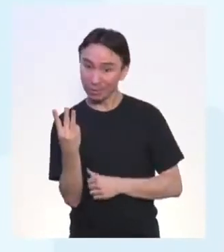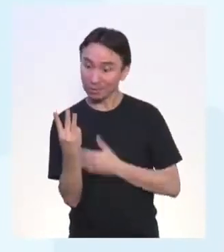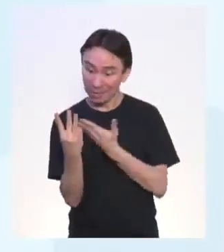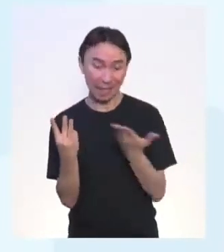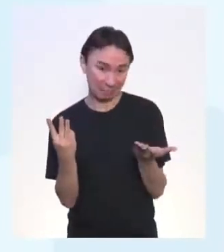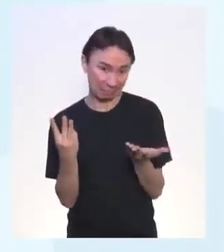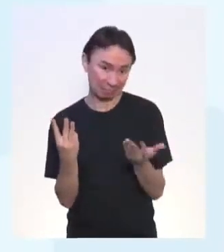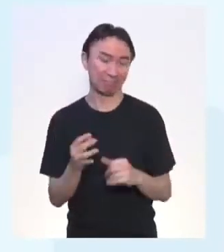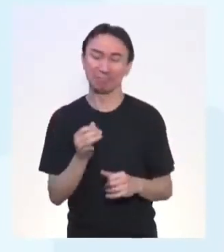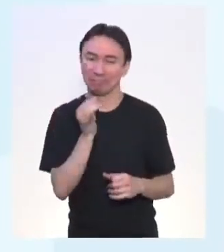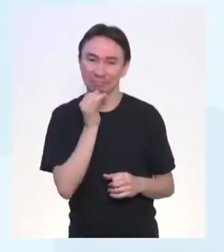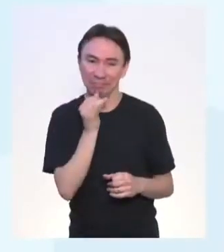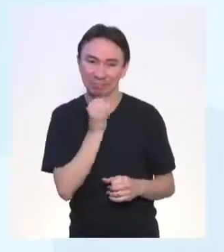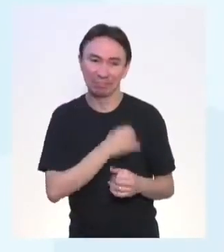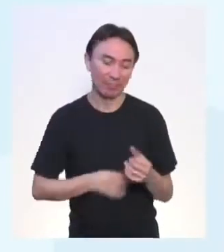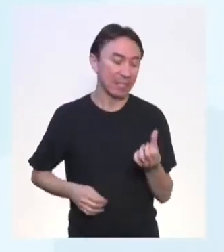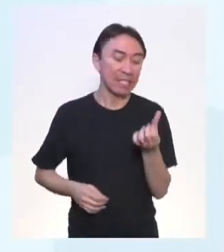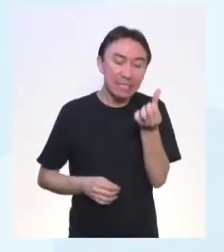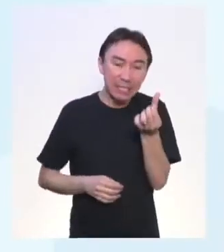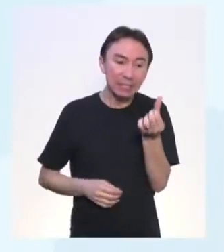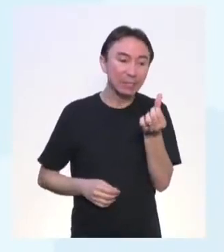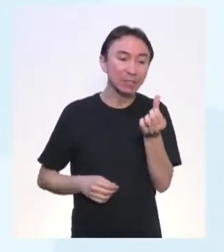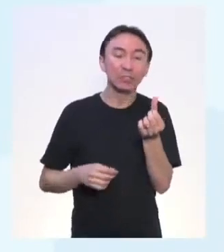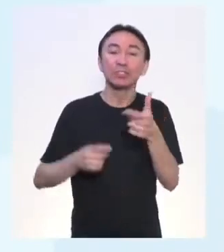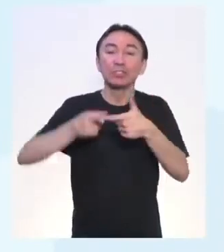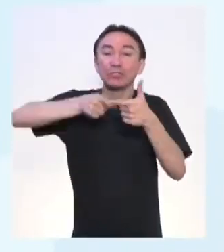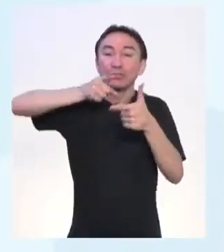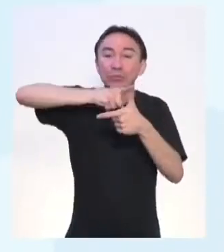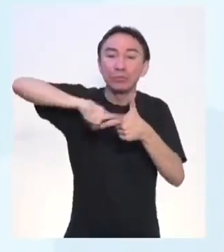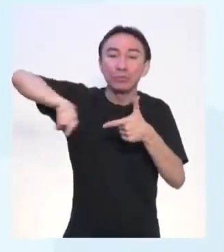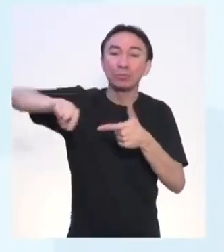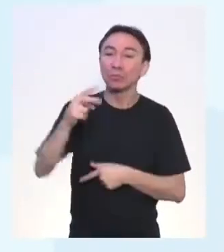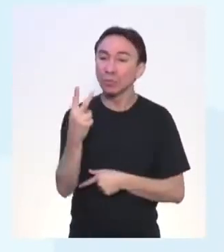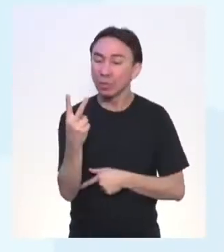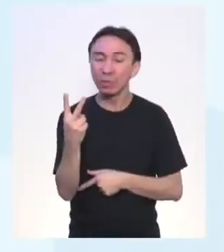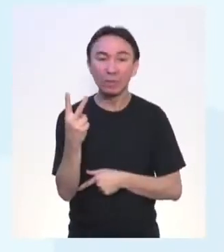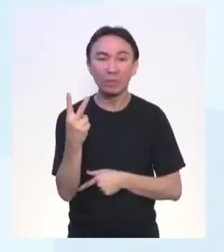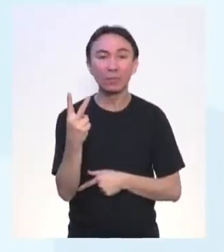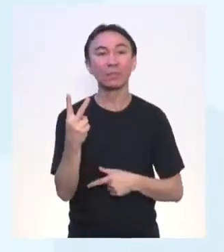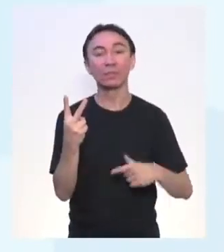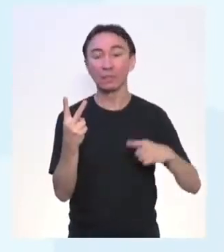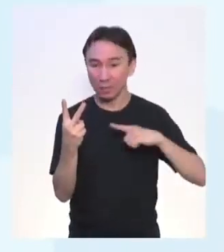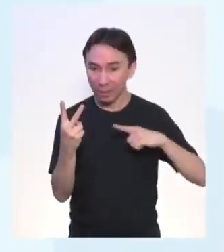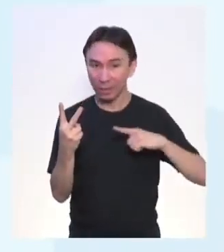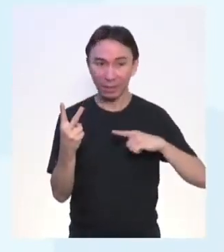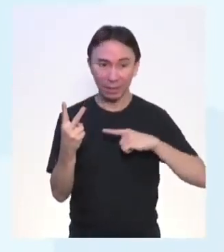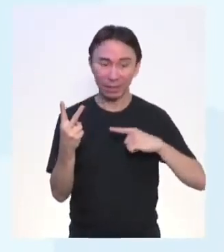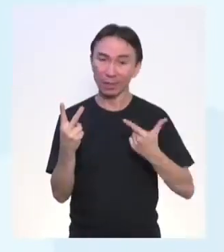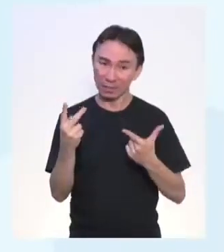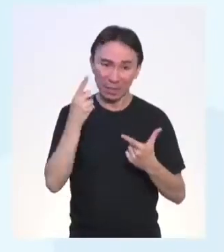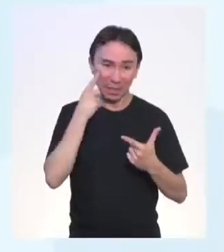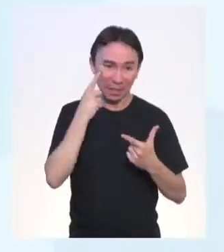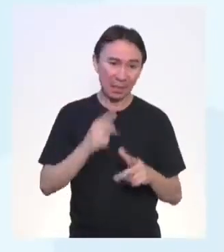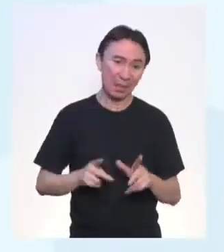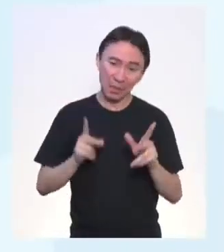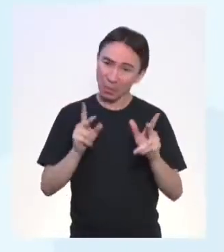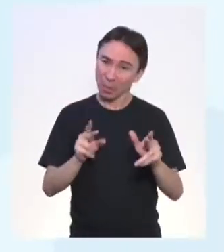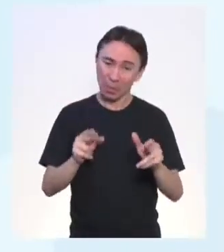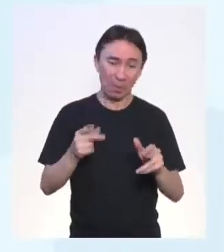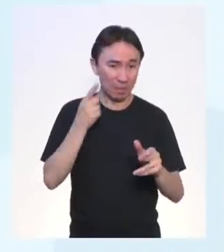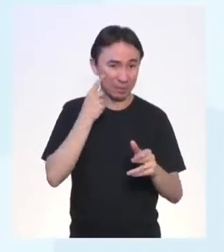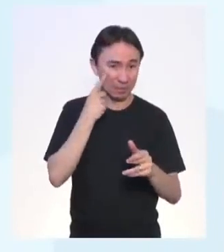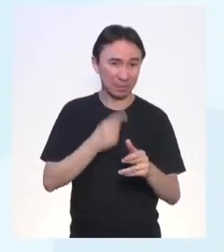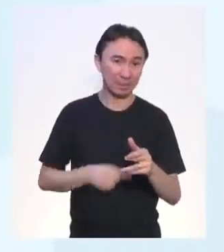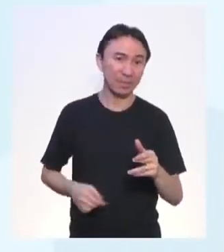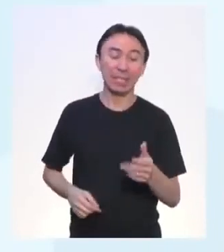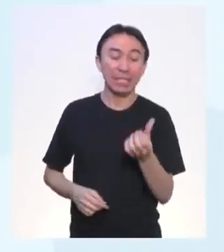se eu pegar o número 6 e dividir por 2, eu vou ter os múltiplos de 3, os resultados da linha 3. Veja, ó, metade